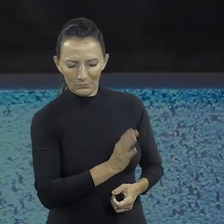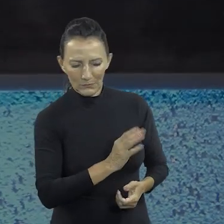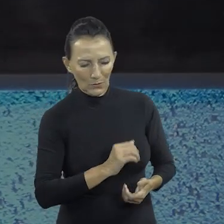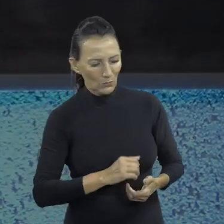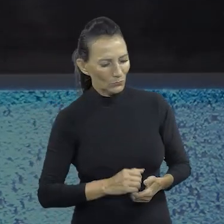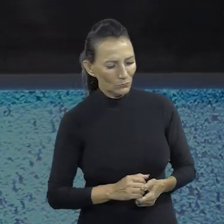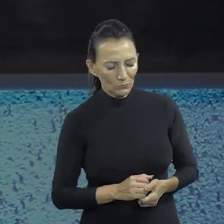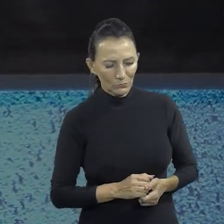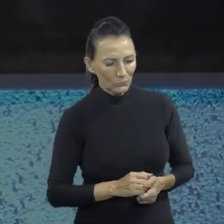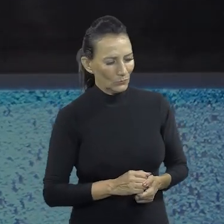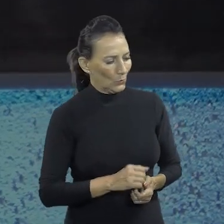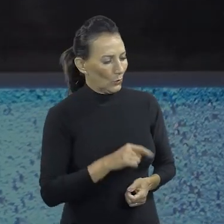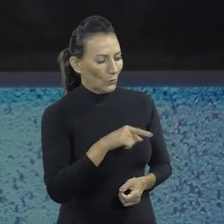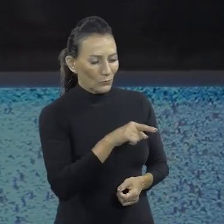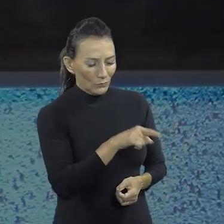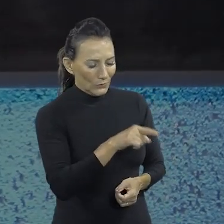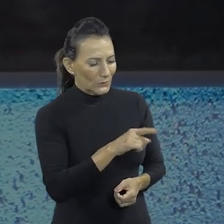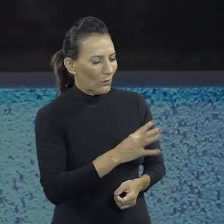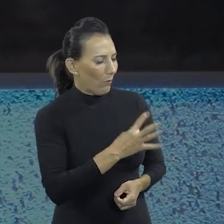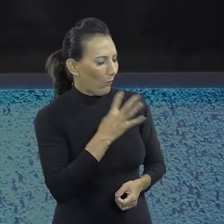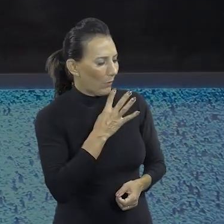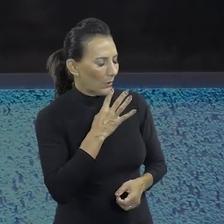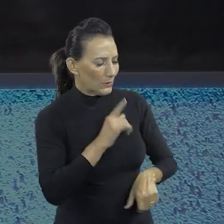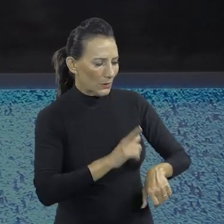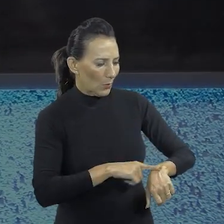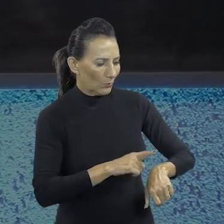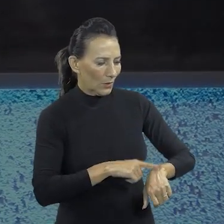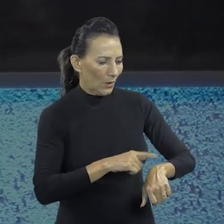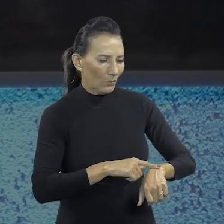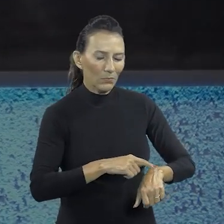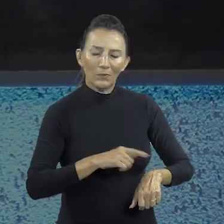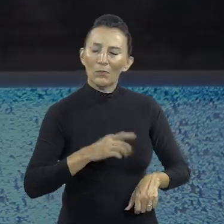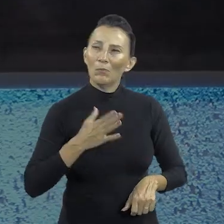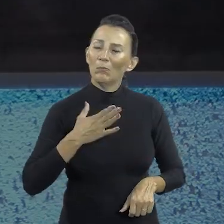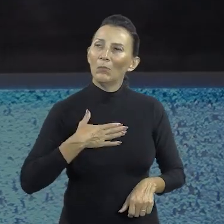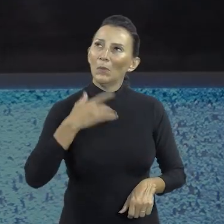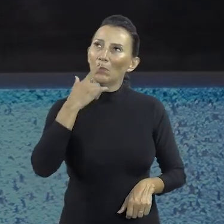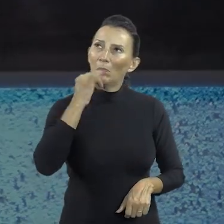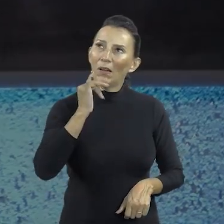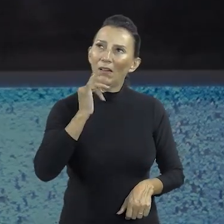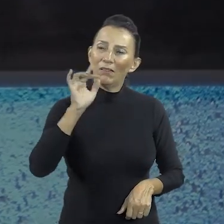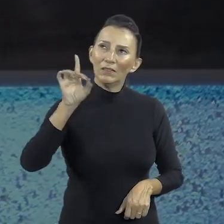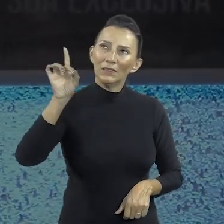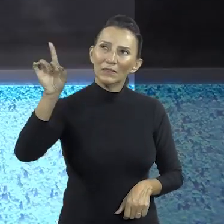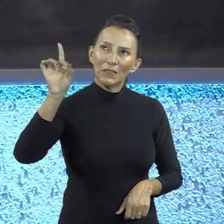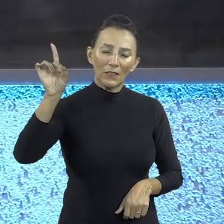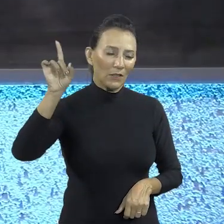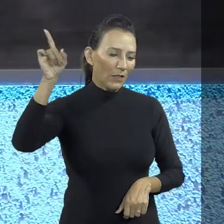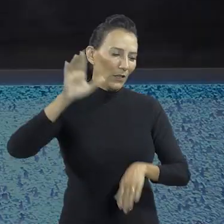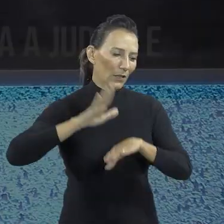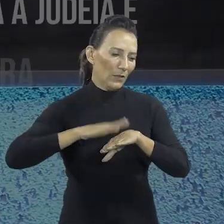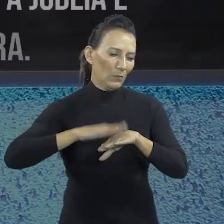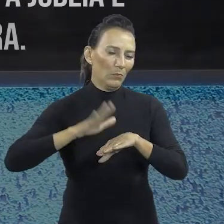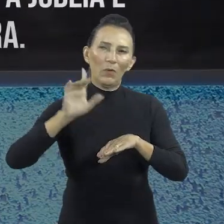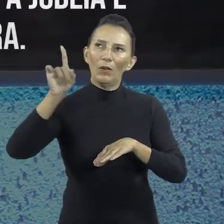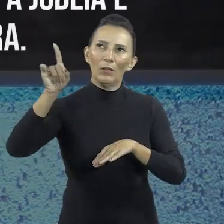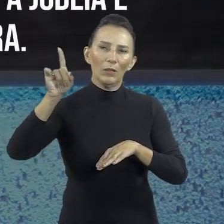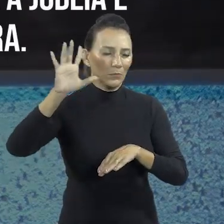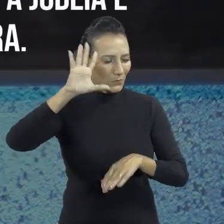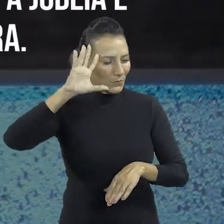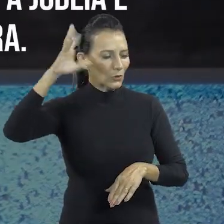conhecer tempos ou épocas que o Pai reservou pela sua exclusiva autoridade.